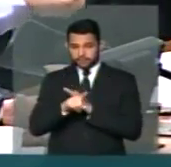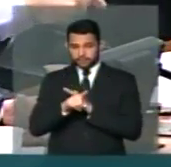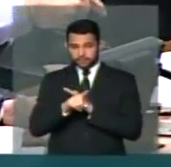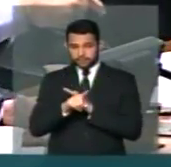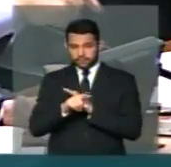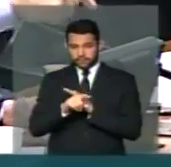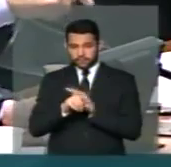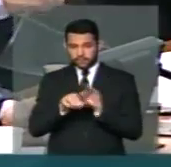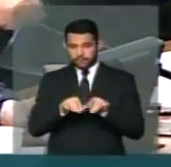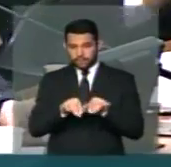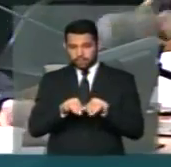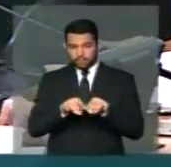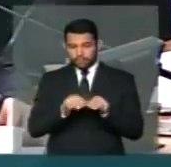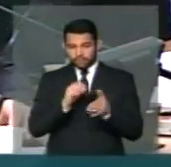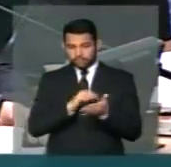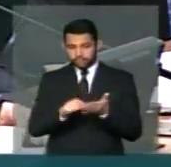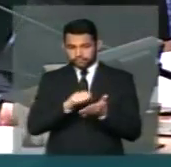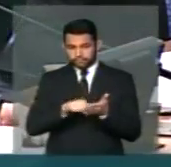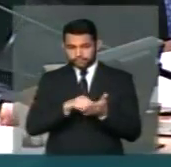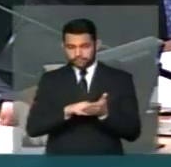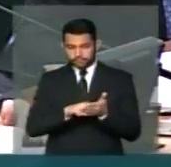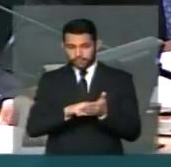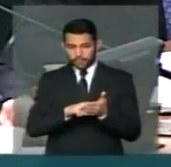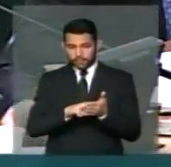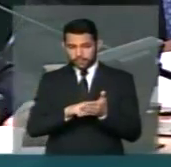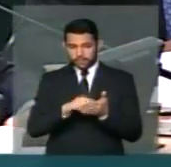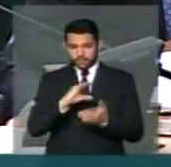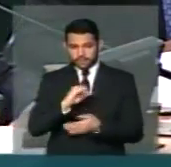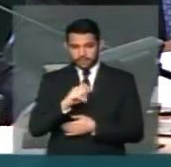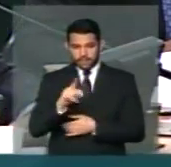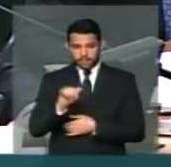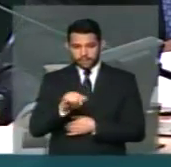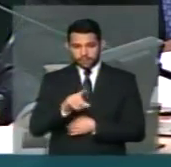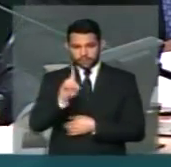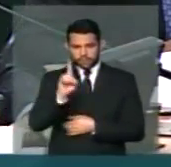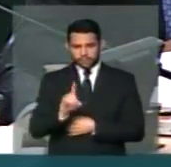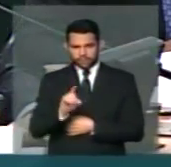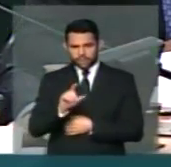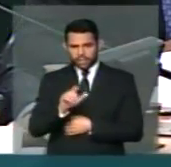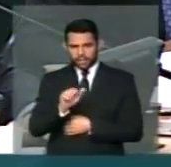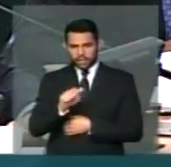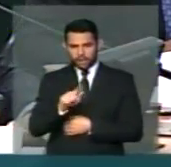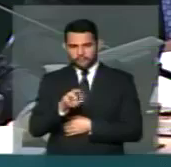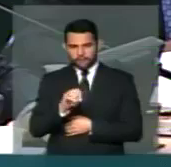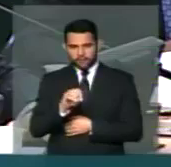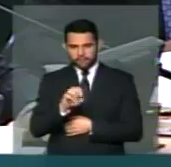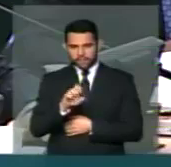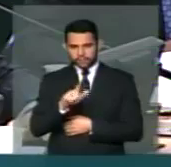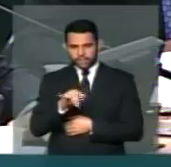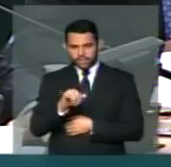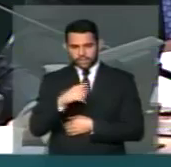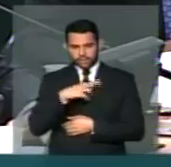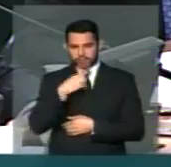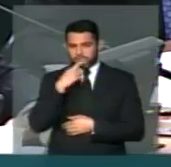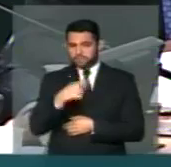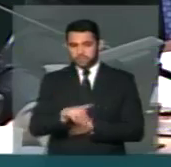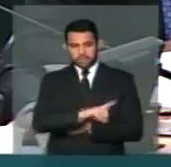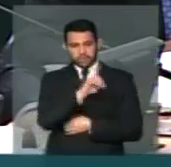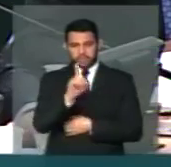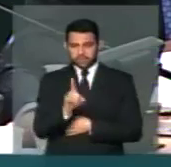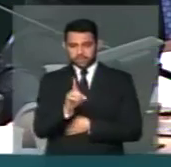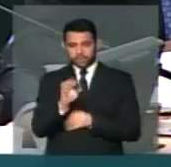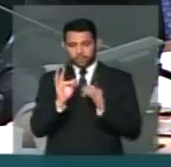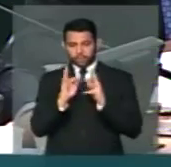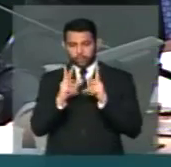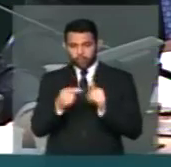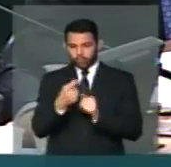notas taquigráficas dessa CPI, quando teve aqui um diretor acho que da Galvão Engenharia, que não quis responder mais uma vez no dia.